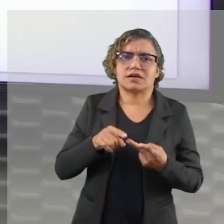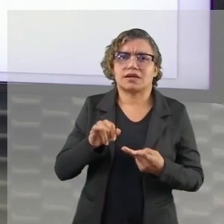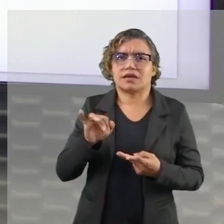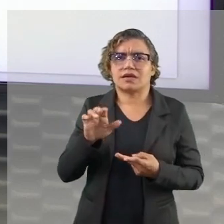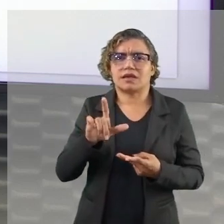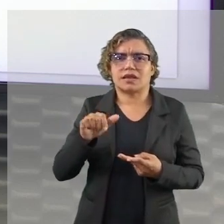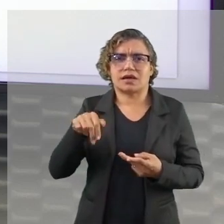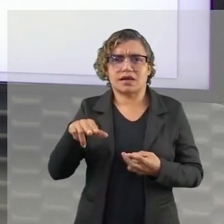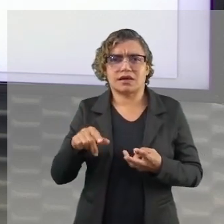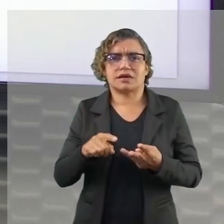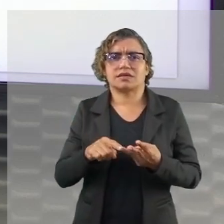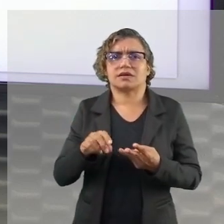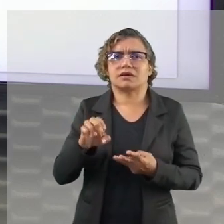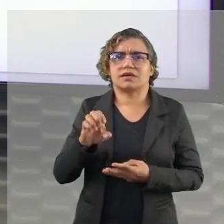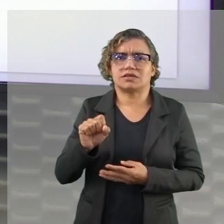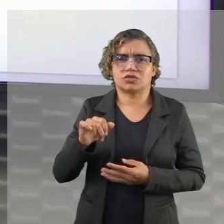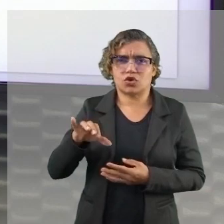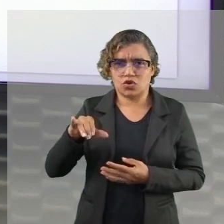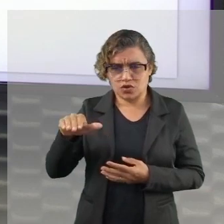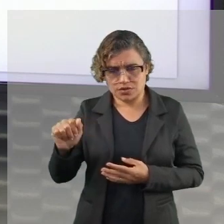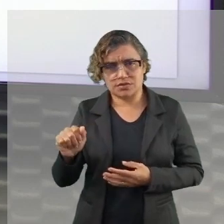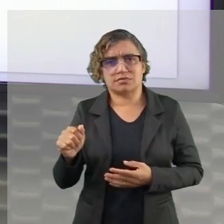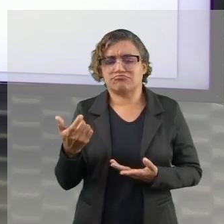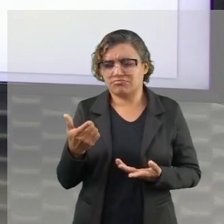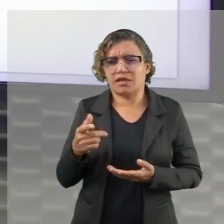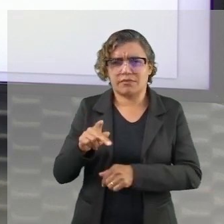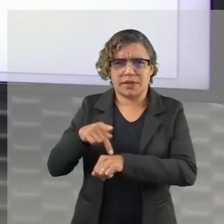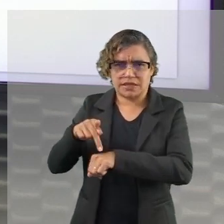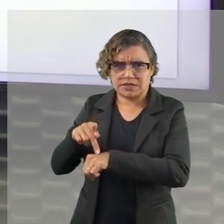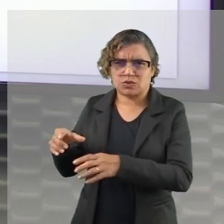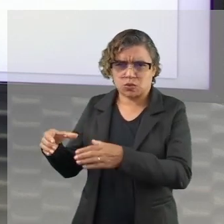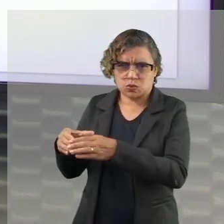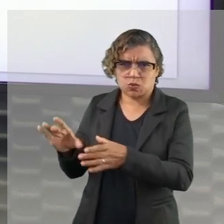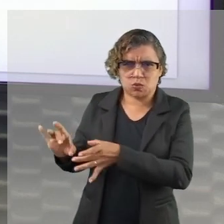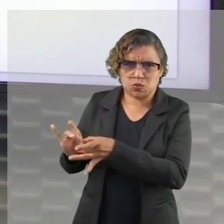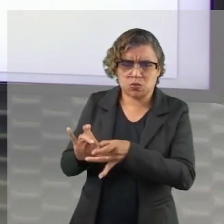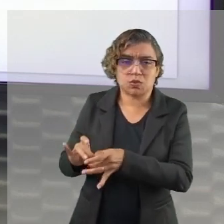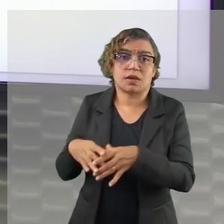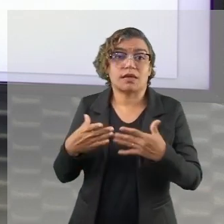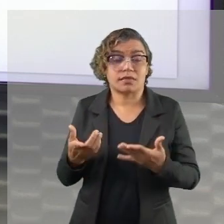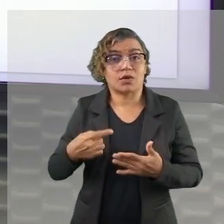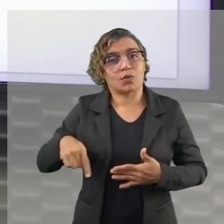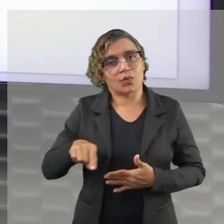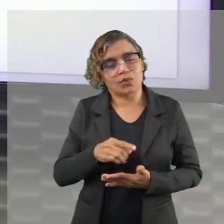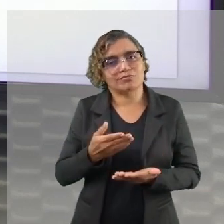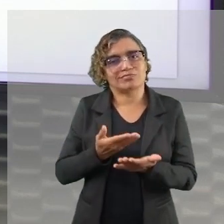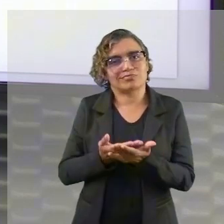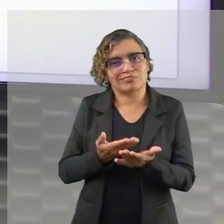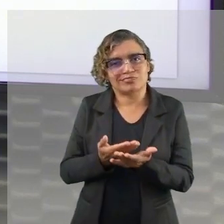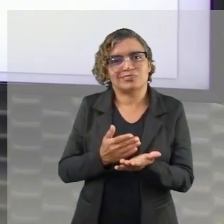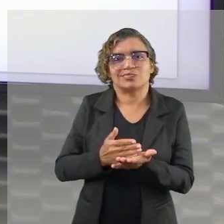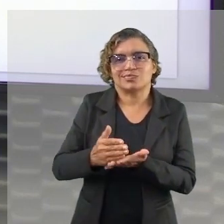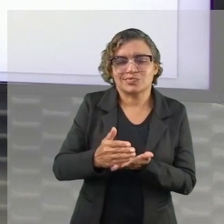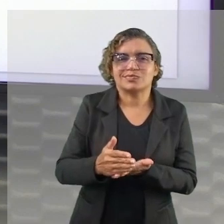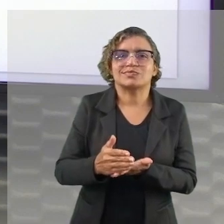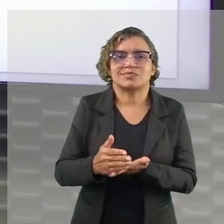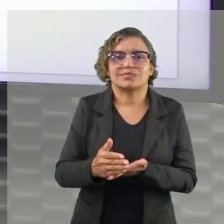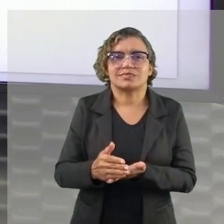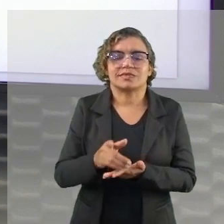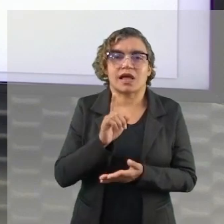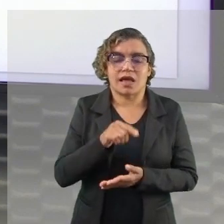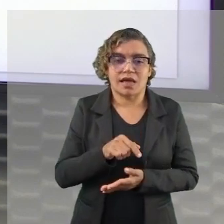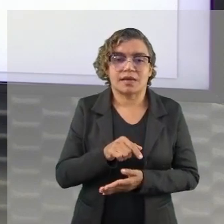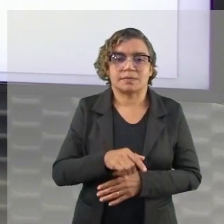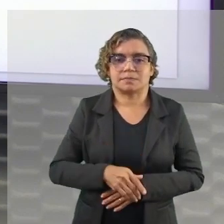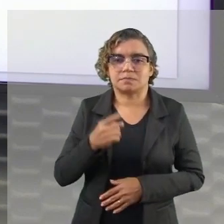a Escócia, o País de Gales e assim por diante. Bom, então a gente começa a nossa aula sobre American